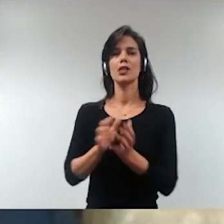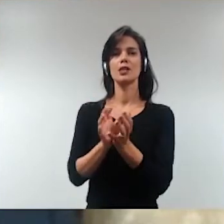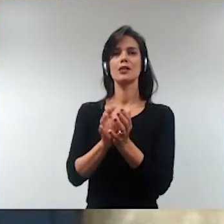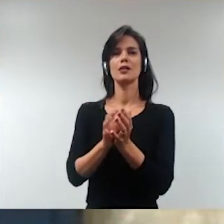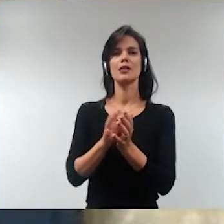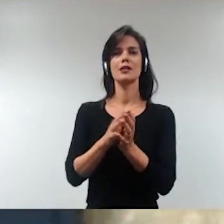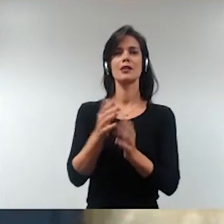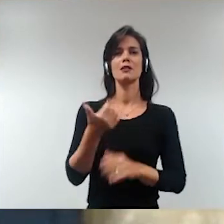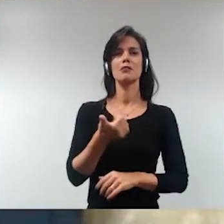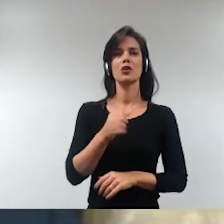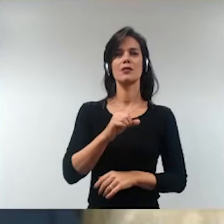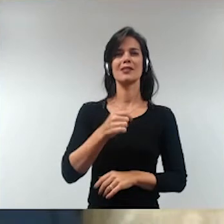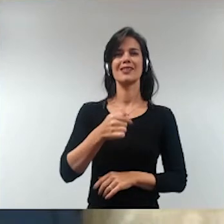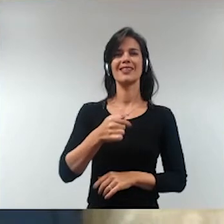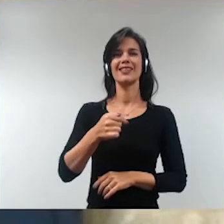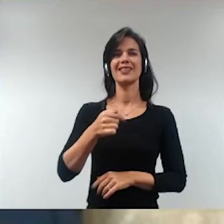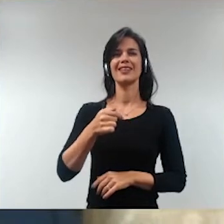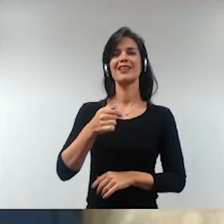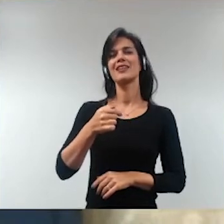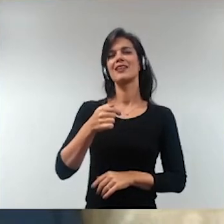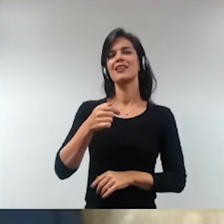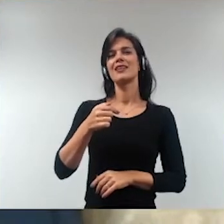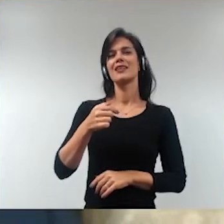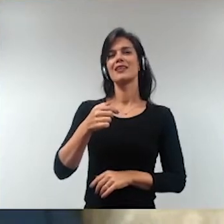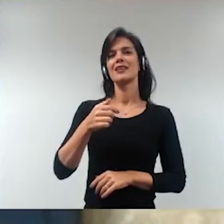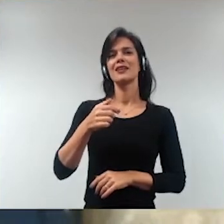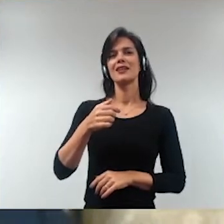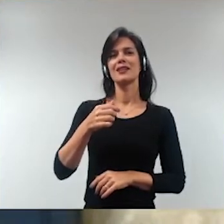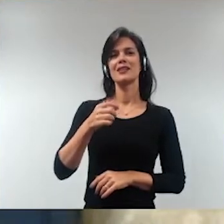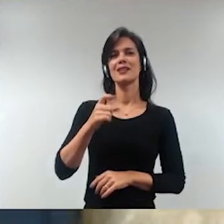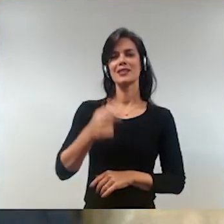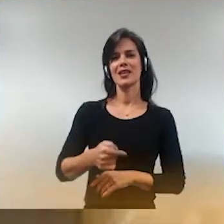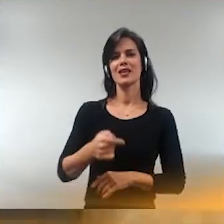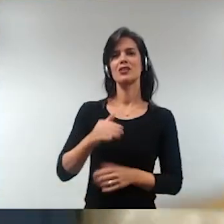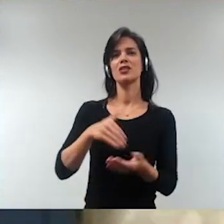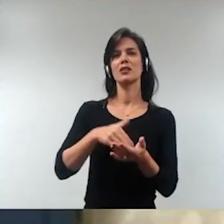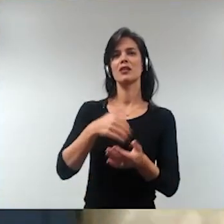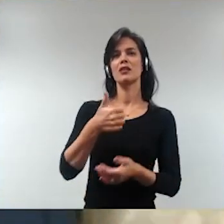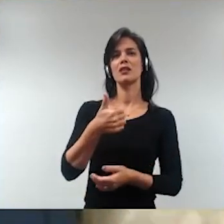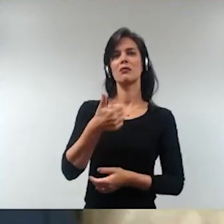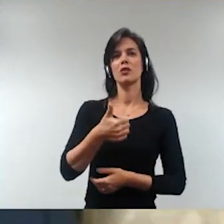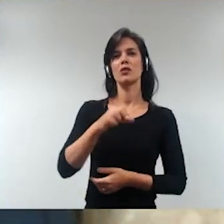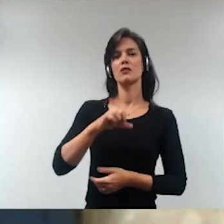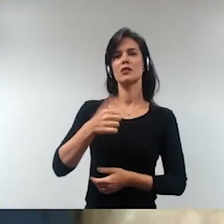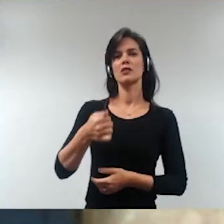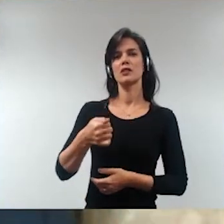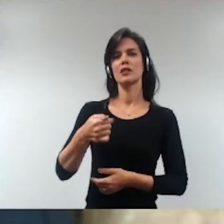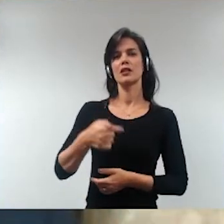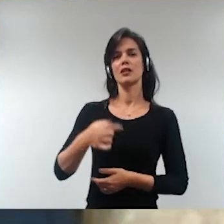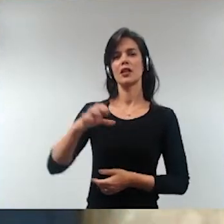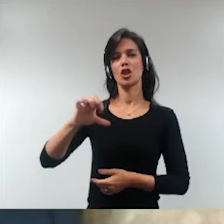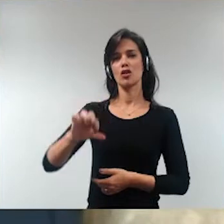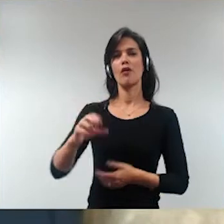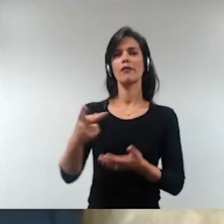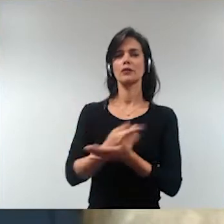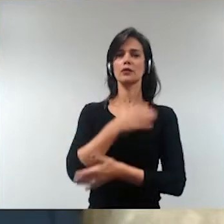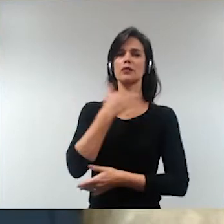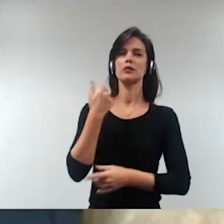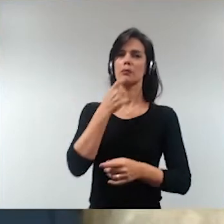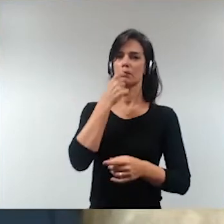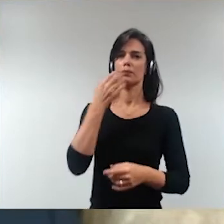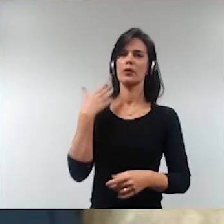anos de 77 a 79, faleceu recentemente, inclusive por conta do coronavírus, do Covid, e